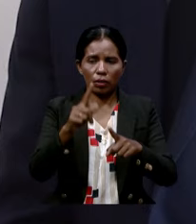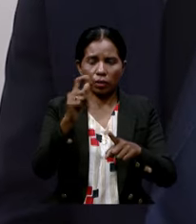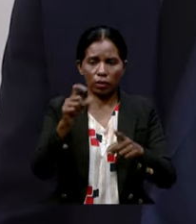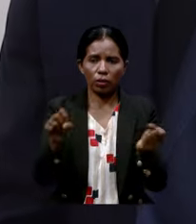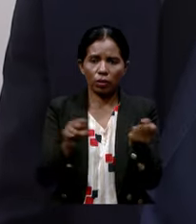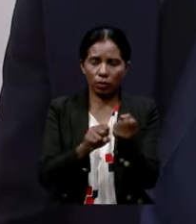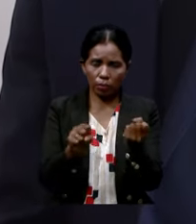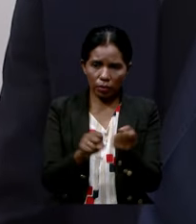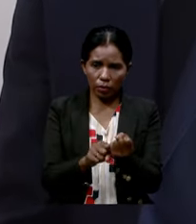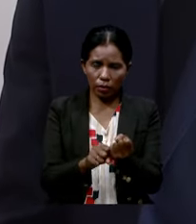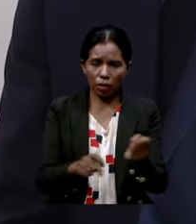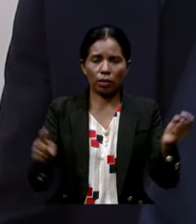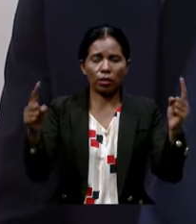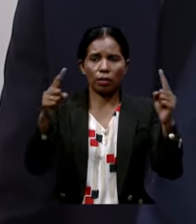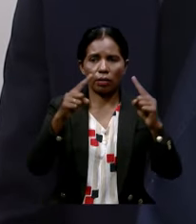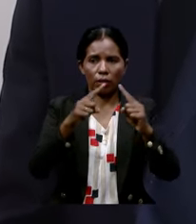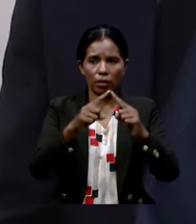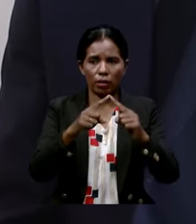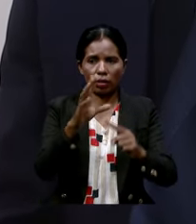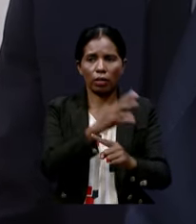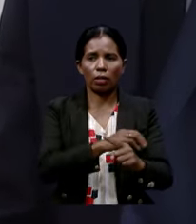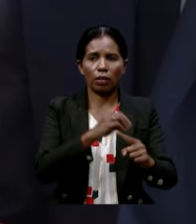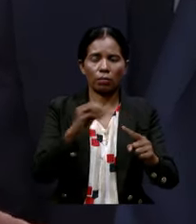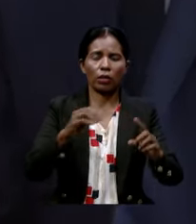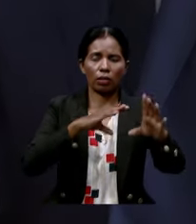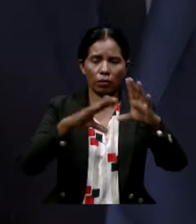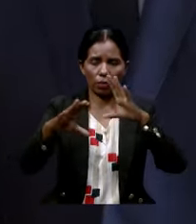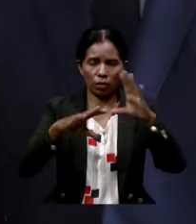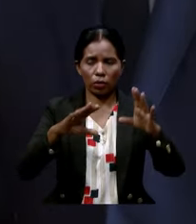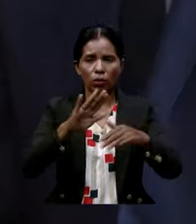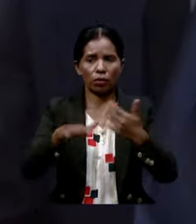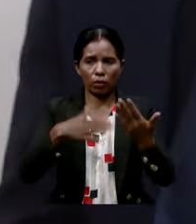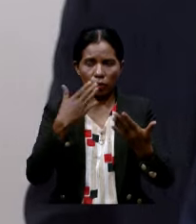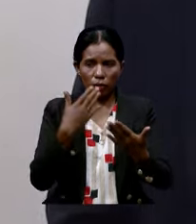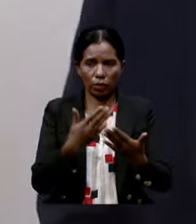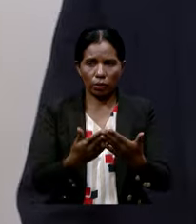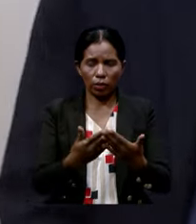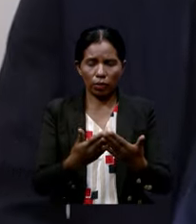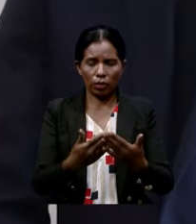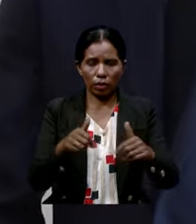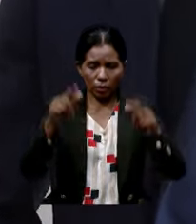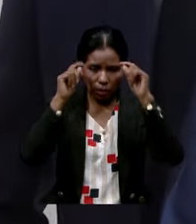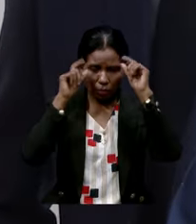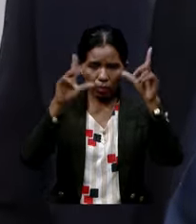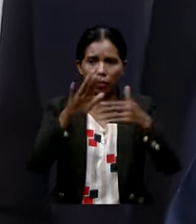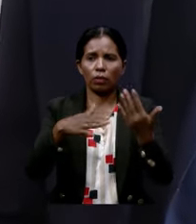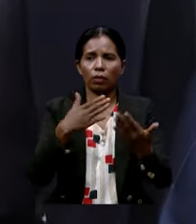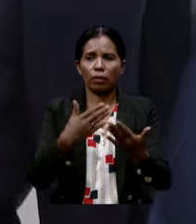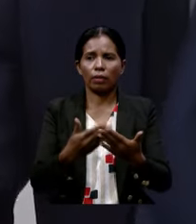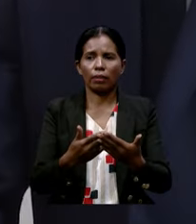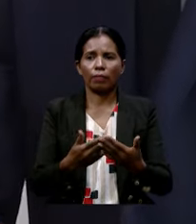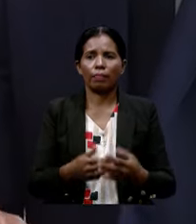contribuir para levar as telecomunicações a todo o território e